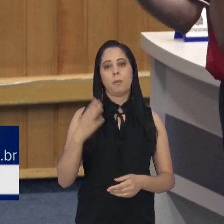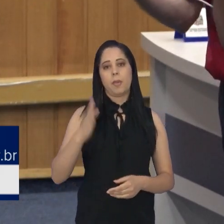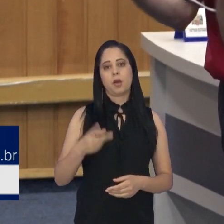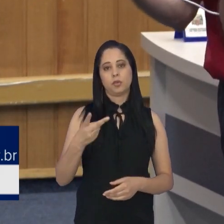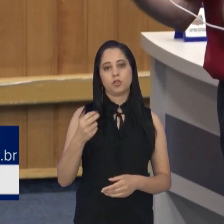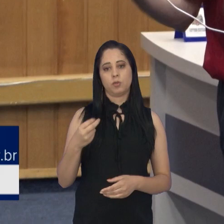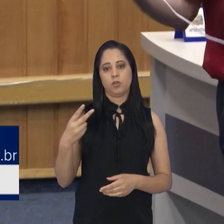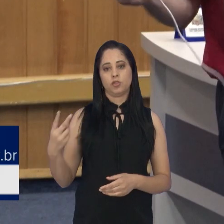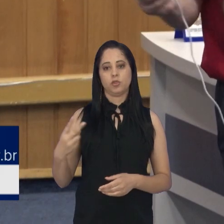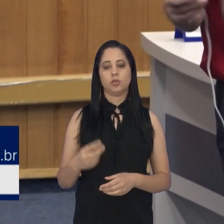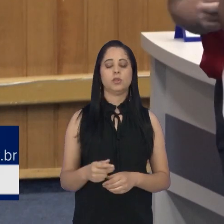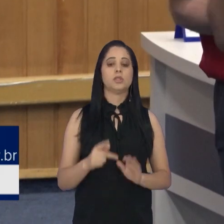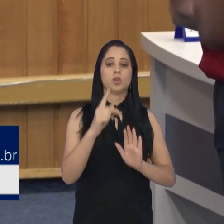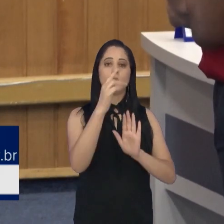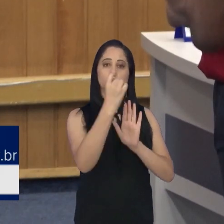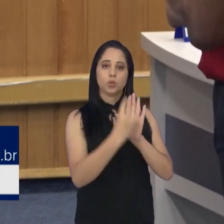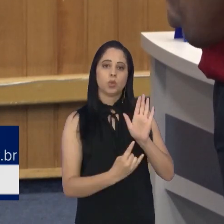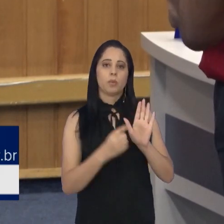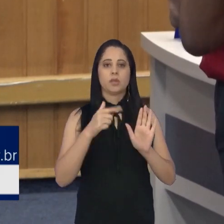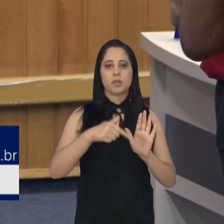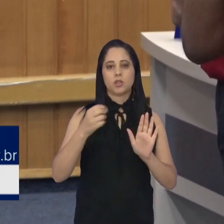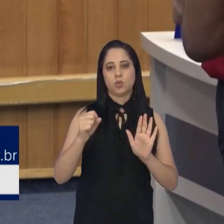7741/2022, processo número